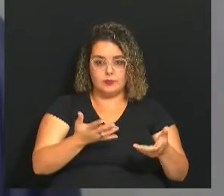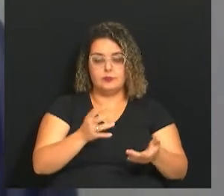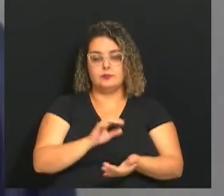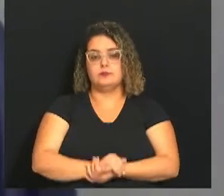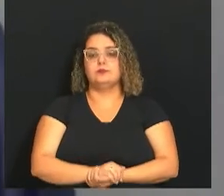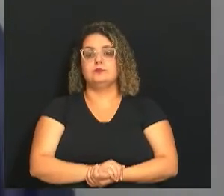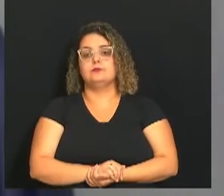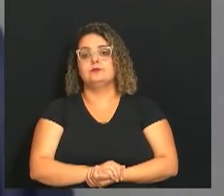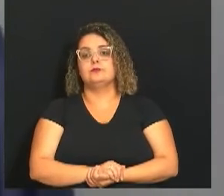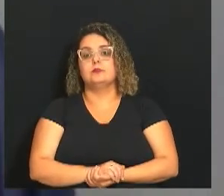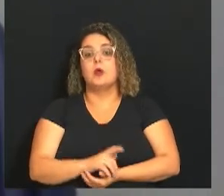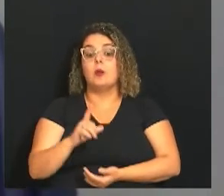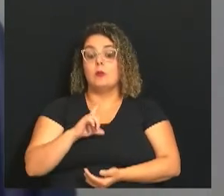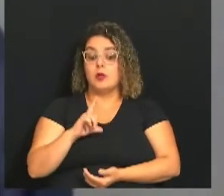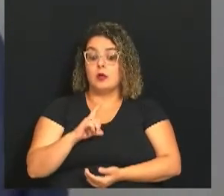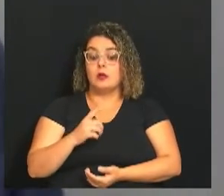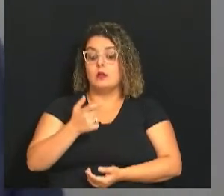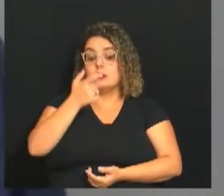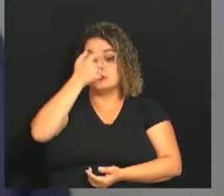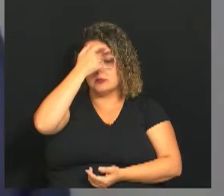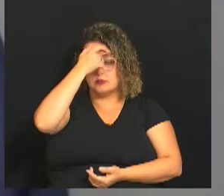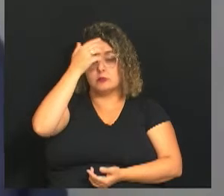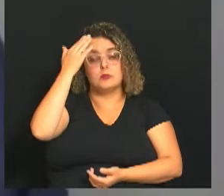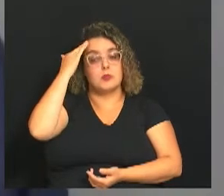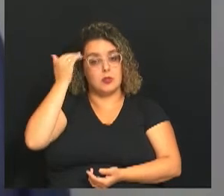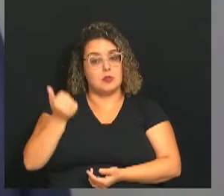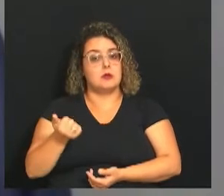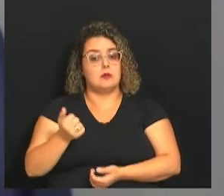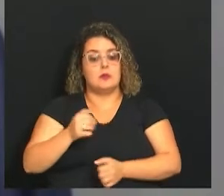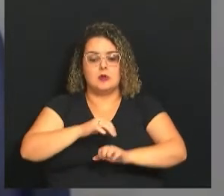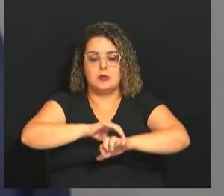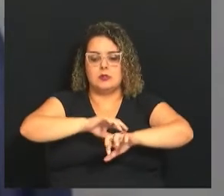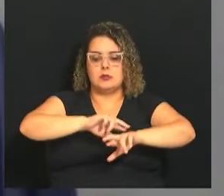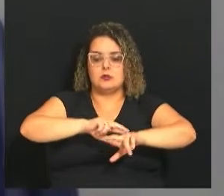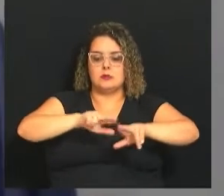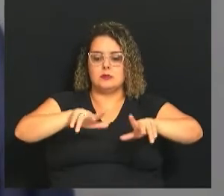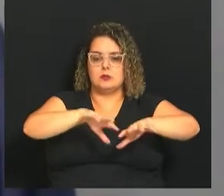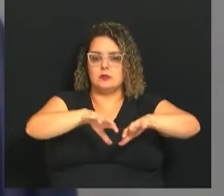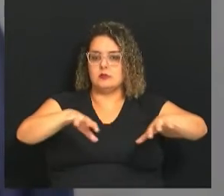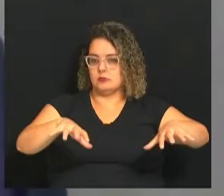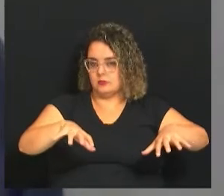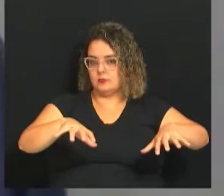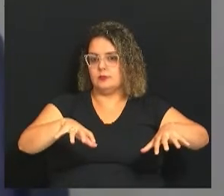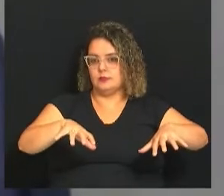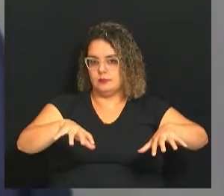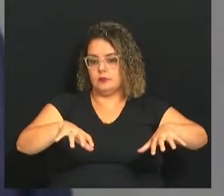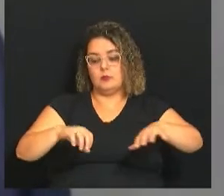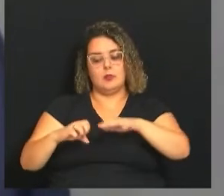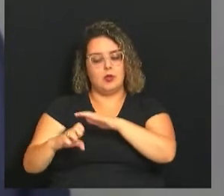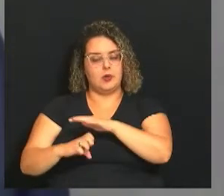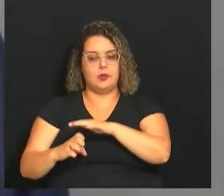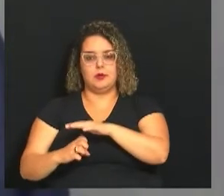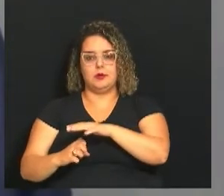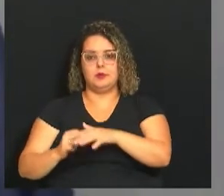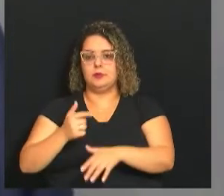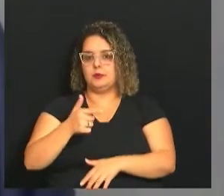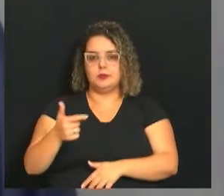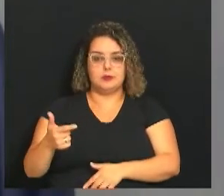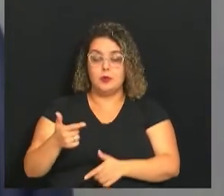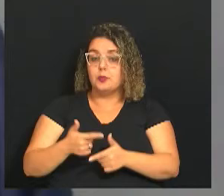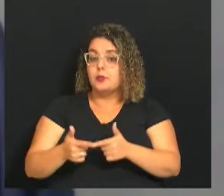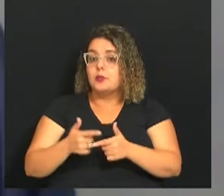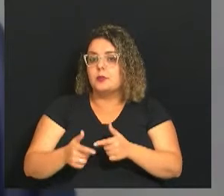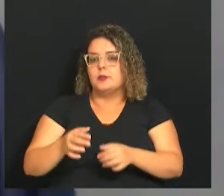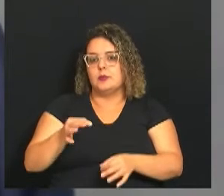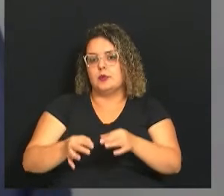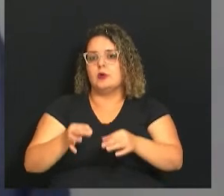para que tenham essa consciência e saibam fazer essa distinção, para que a empresa não tenha um revés na Justiça do Trabalho.